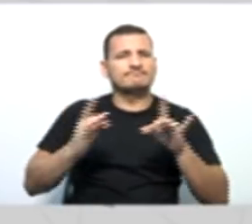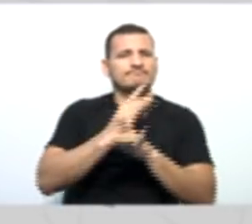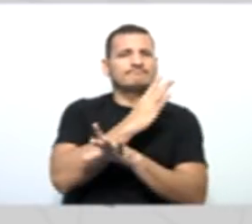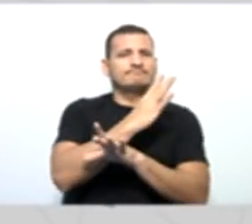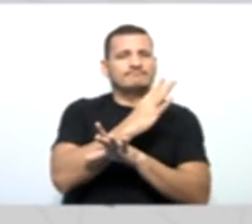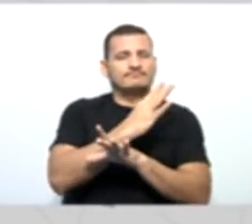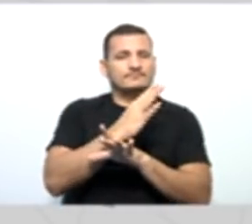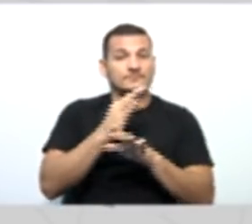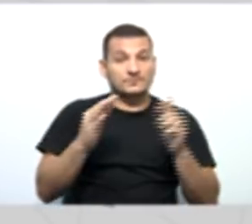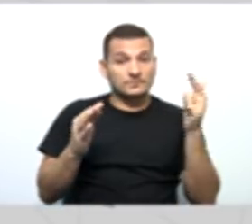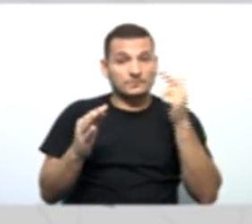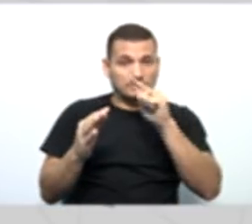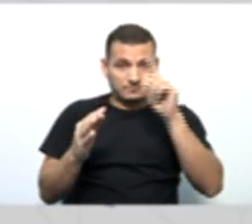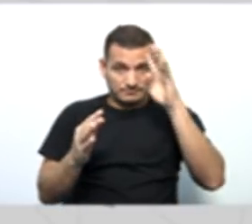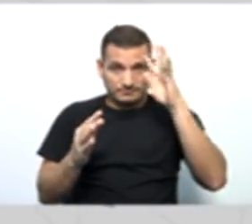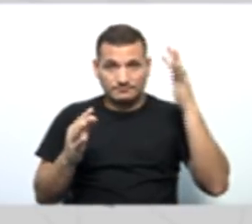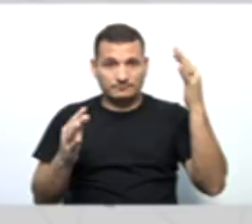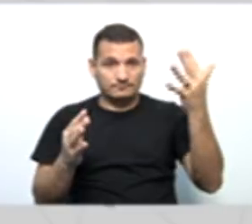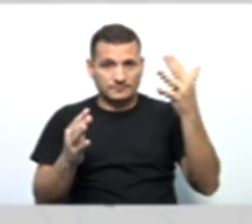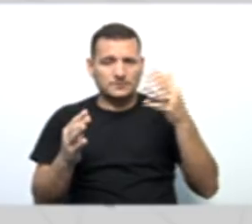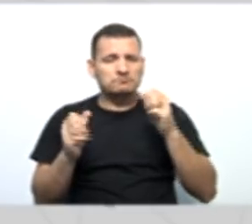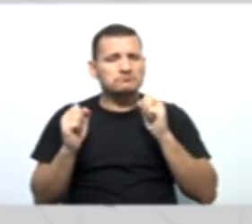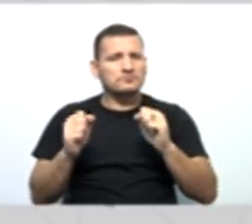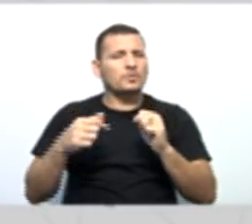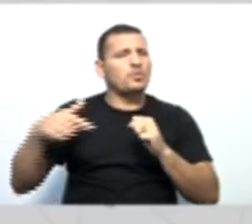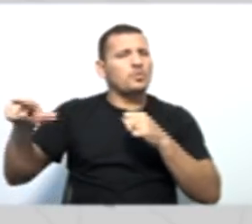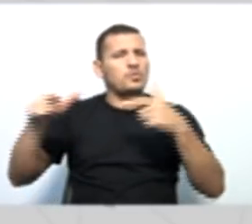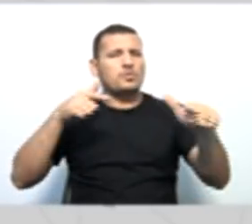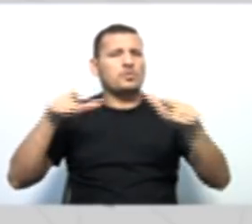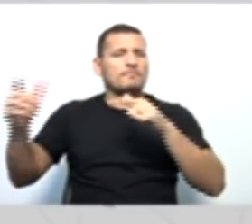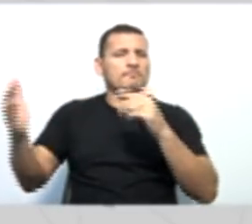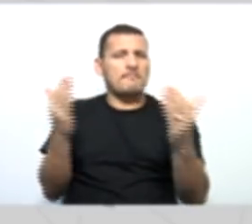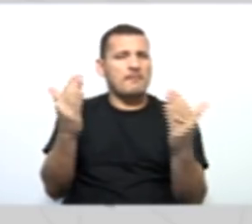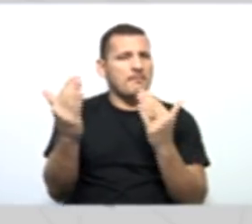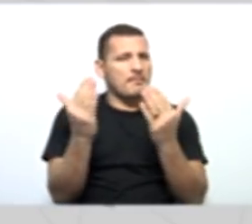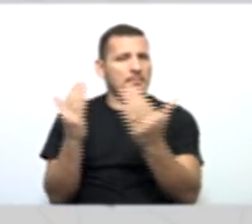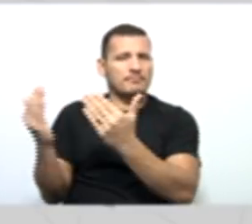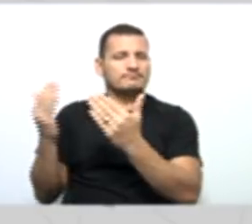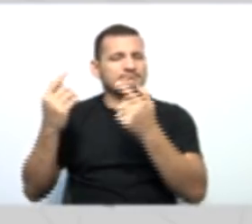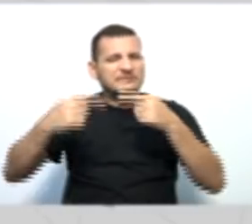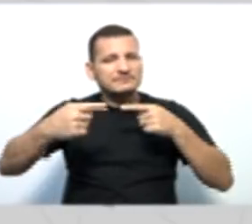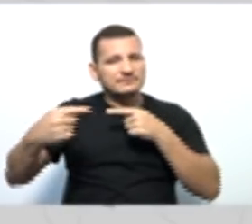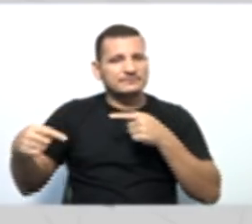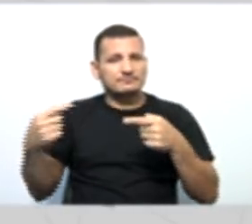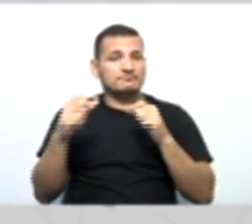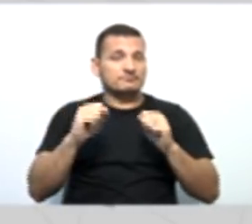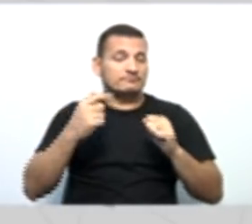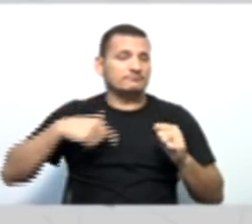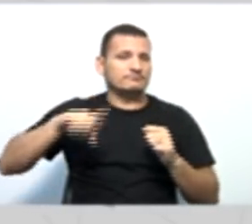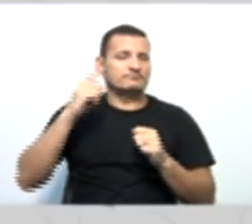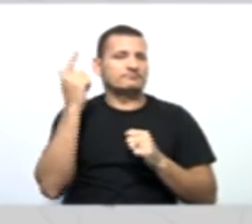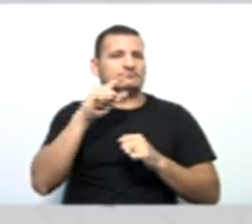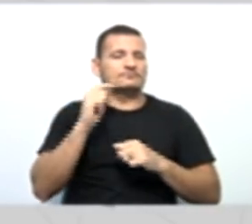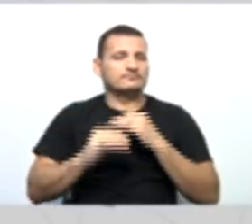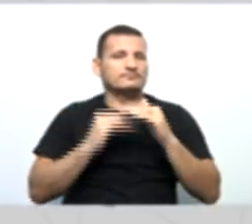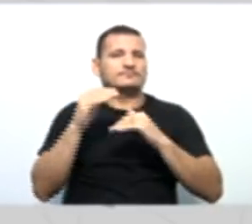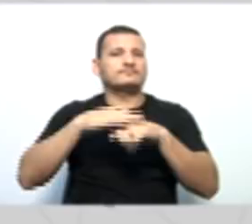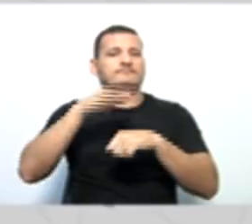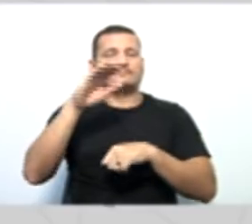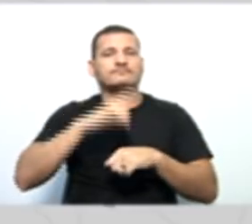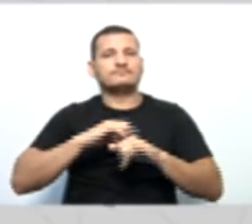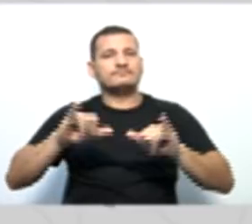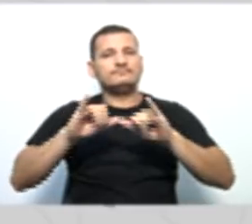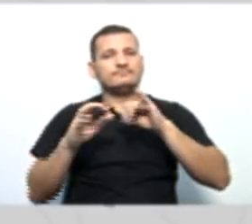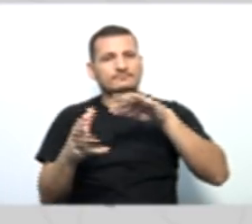aí achar a solução. E que venham outros desafios para que nós possamos superá-los, não é? E crescer cada vez mais. Então existe a